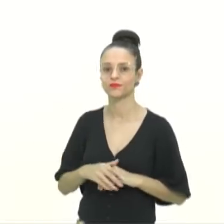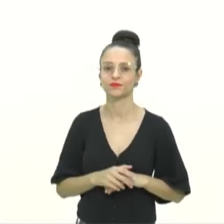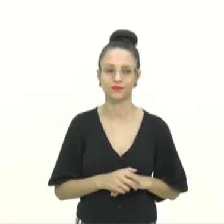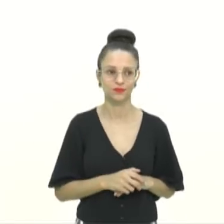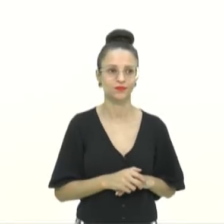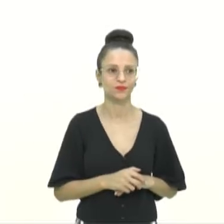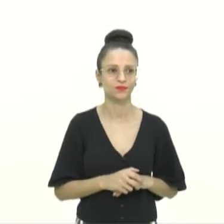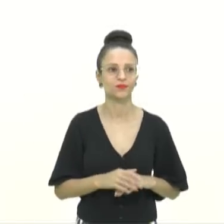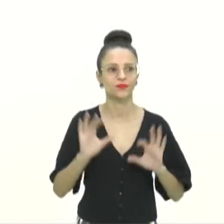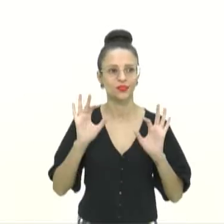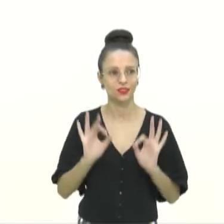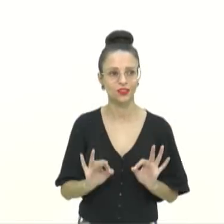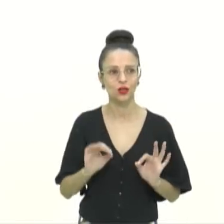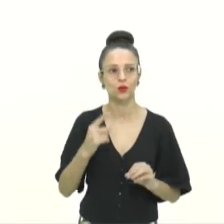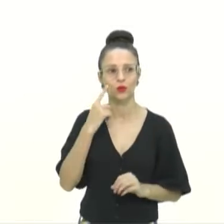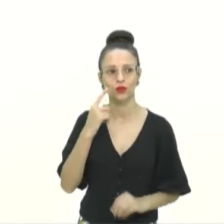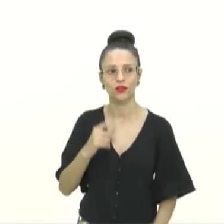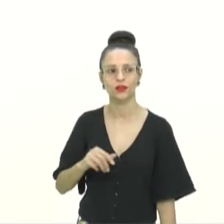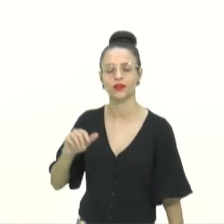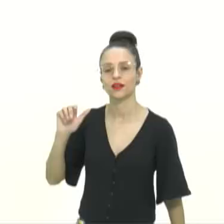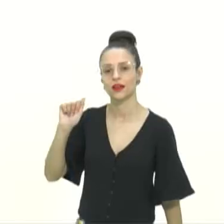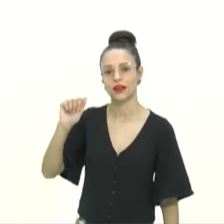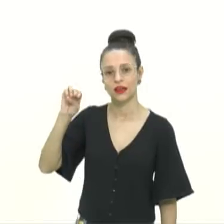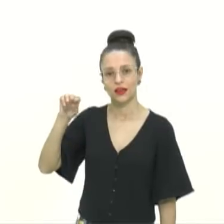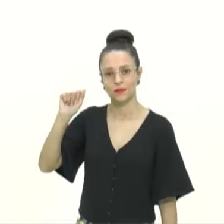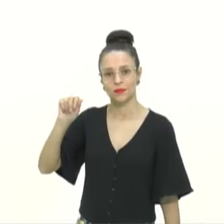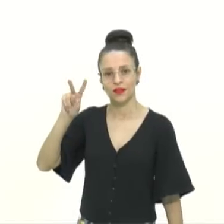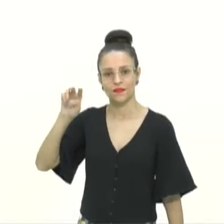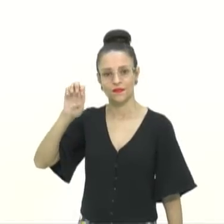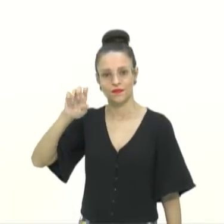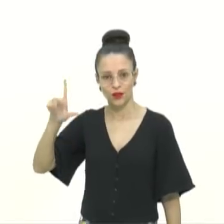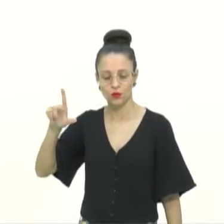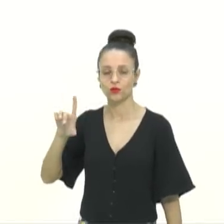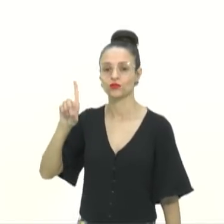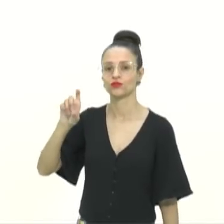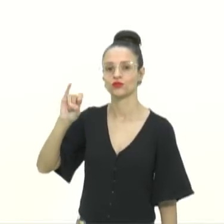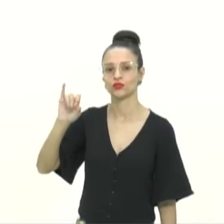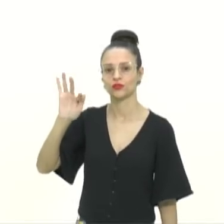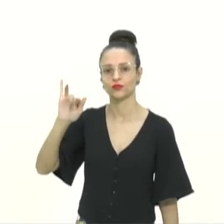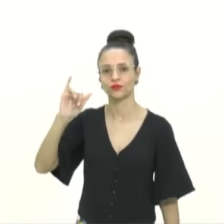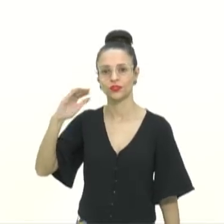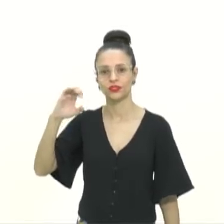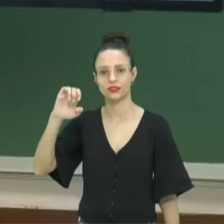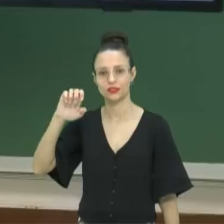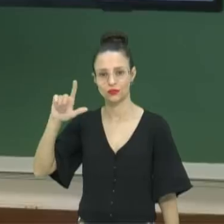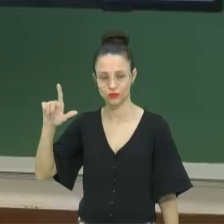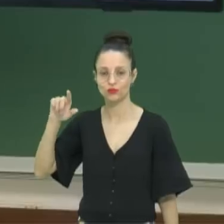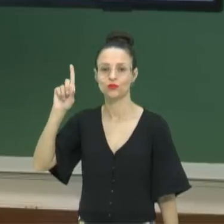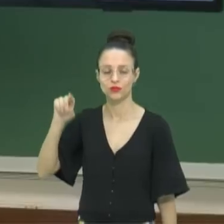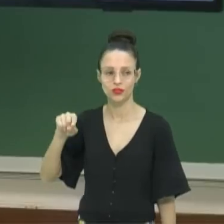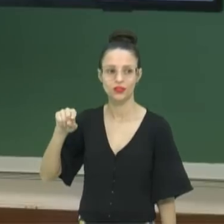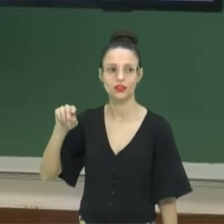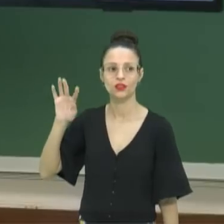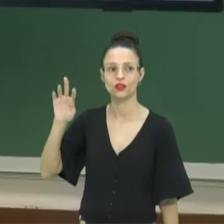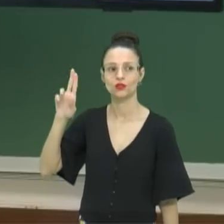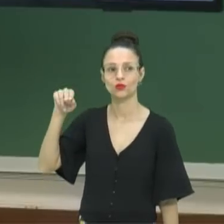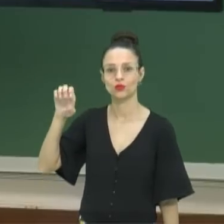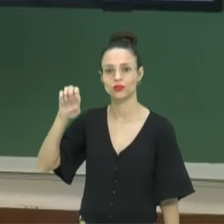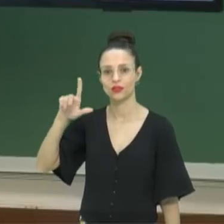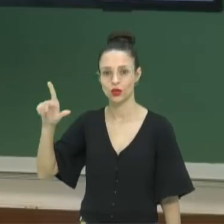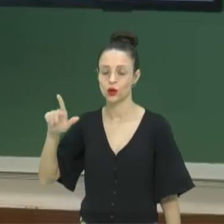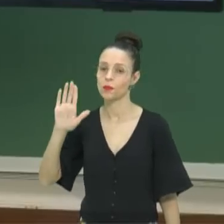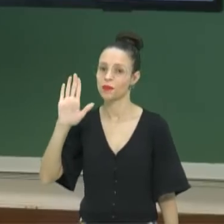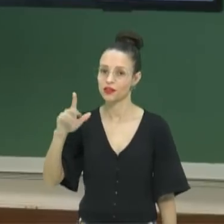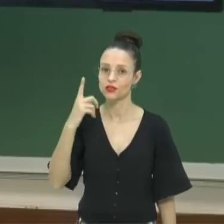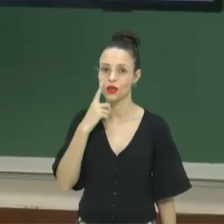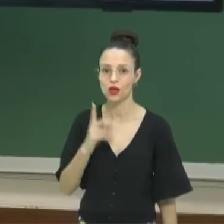túneis. Seguido, ó, amável, difícil e túnel. É uma paroxítona, mas ela não é terminada em